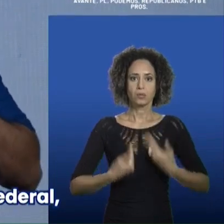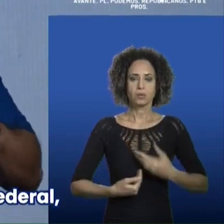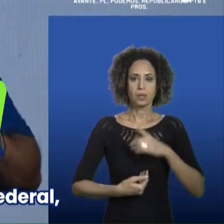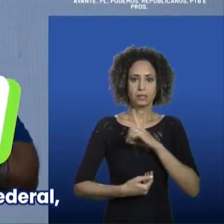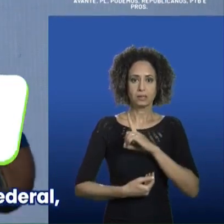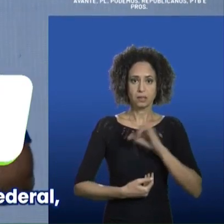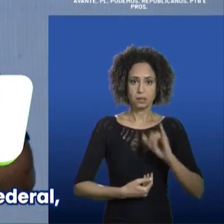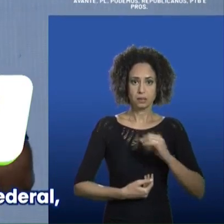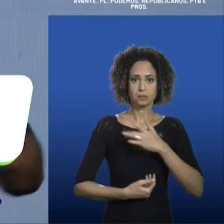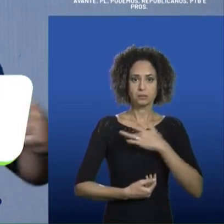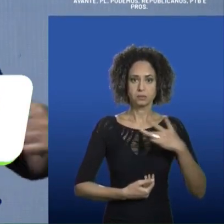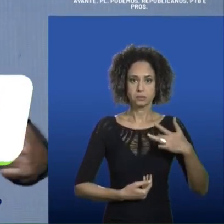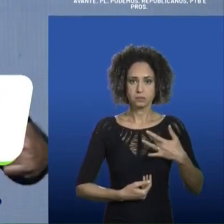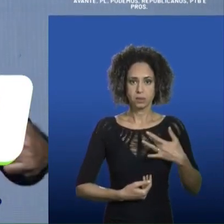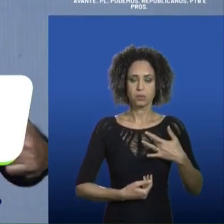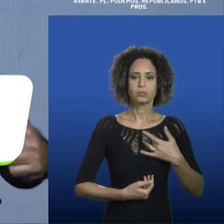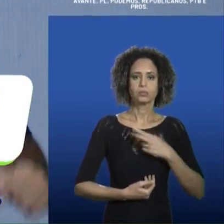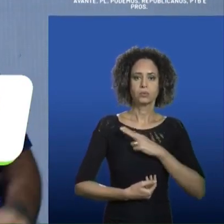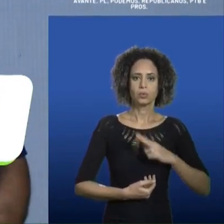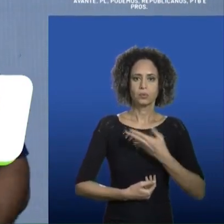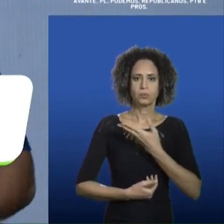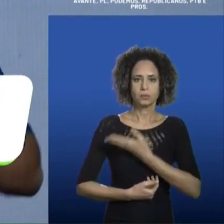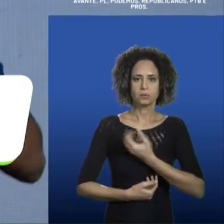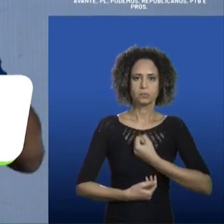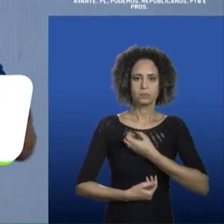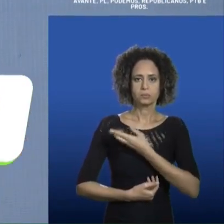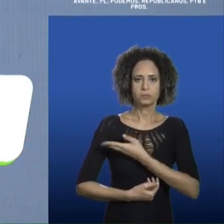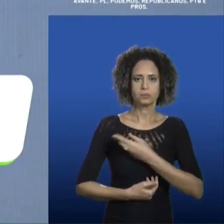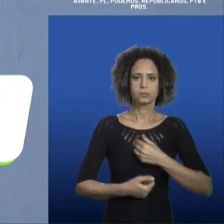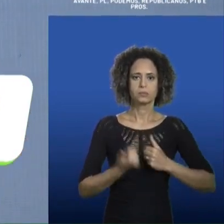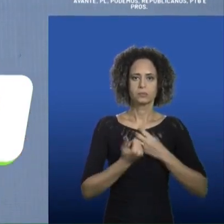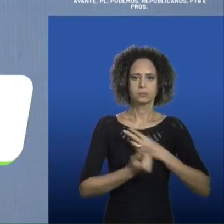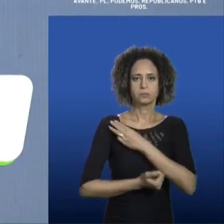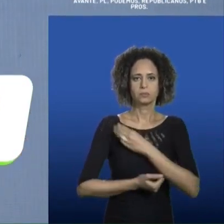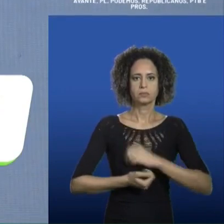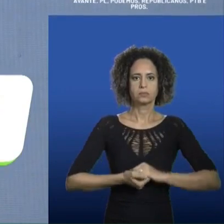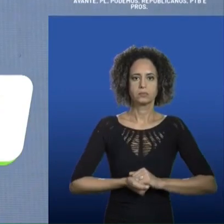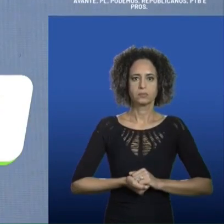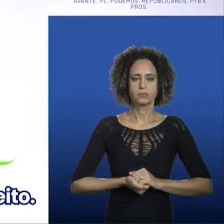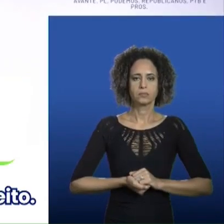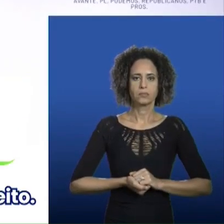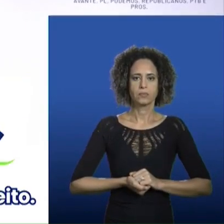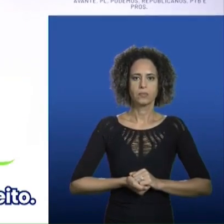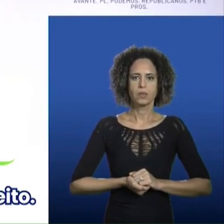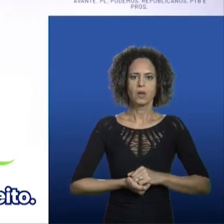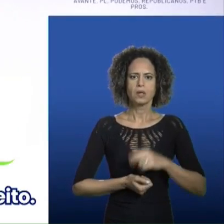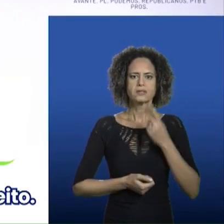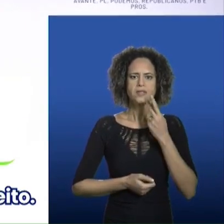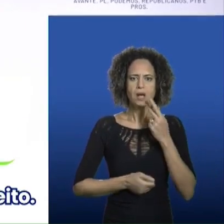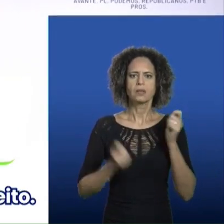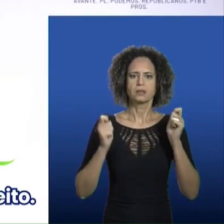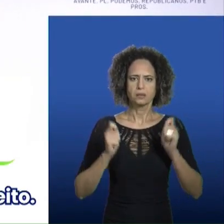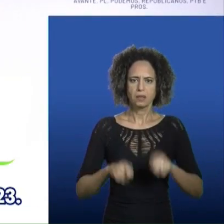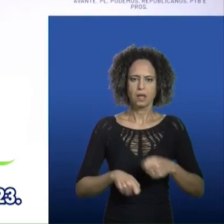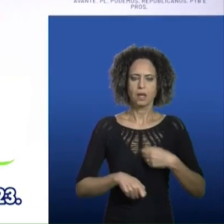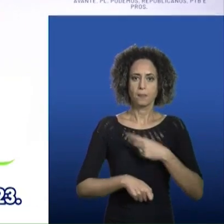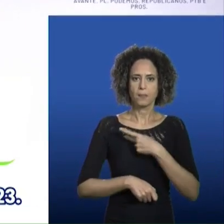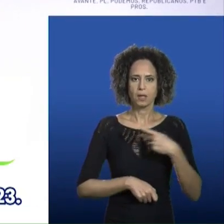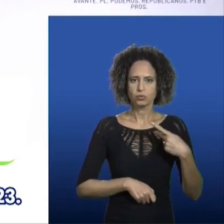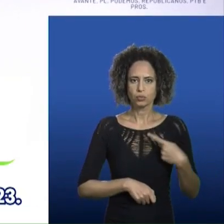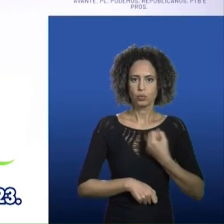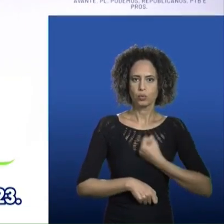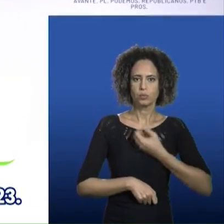Vista comigo e Damião Tenório Federal, a camisa da saúde mental. Marcos André Lopes, 19777, tô com o capitão. Meu povo, o Ceará ainda tem